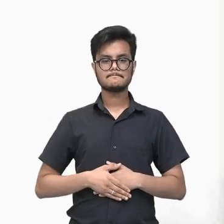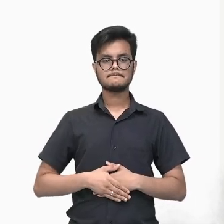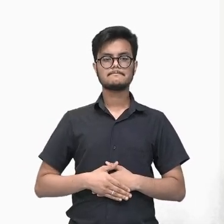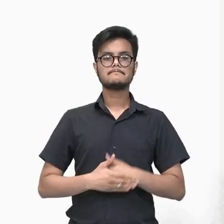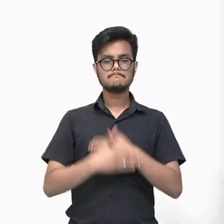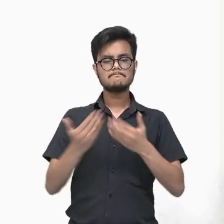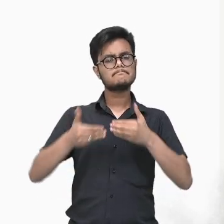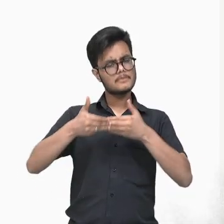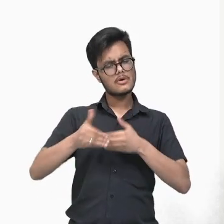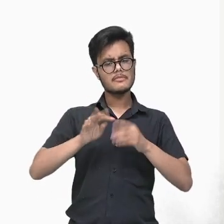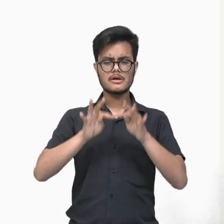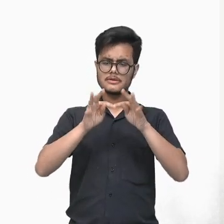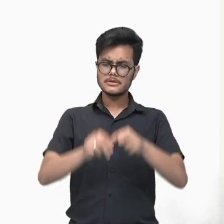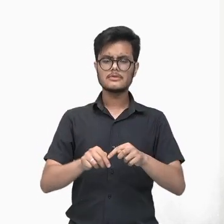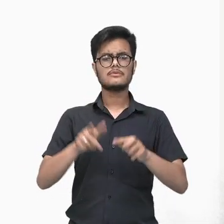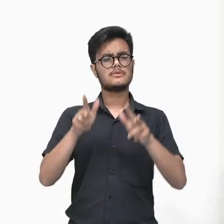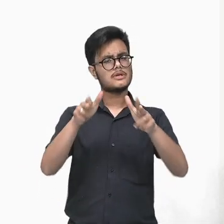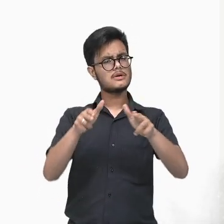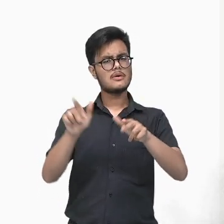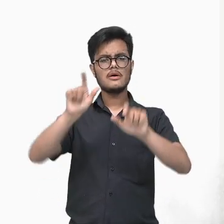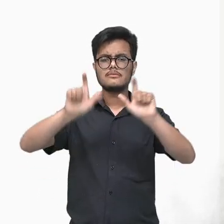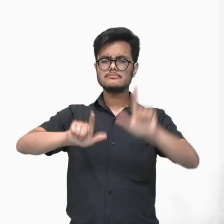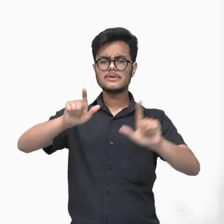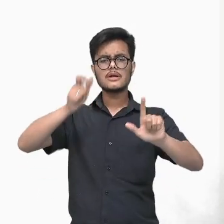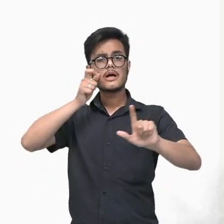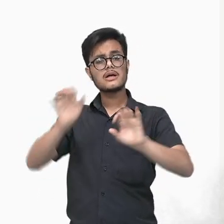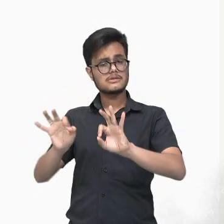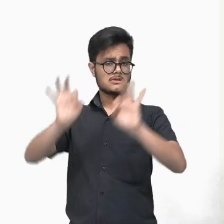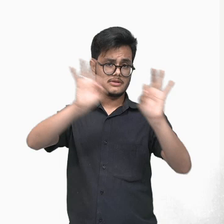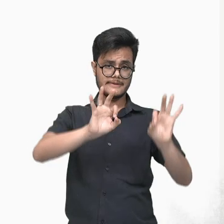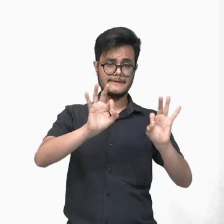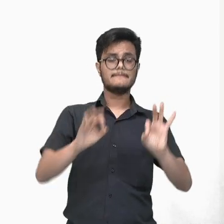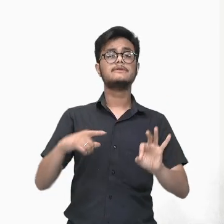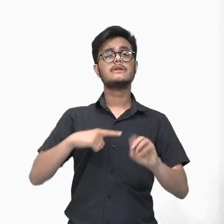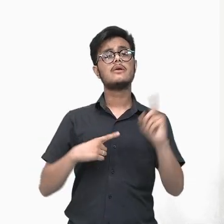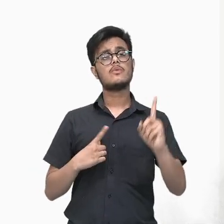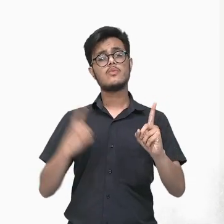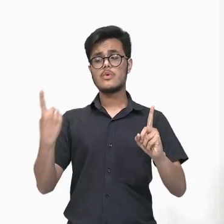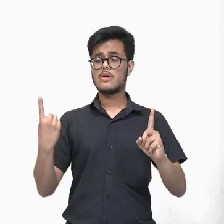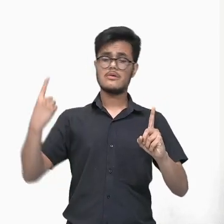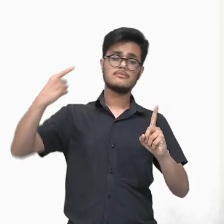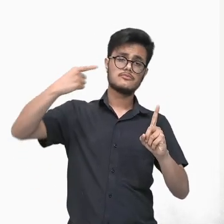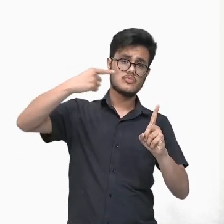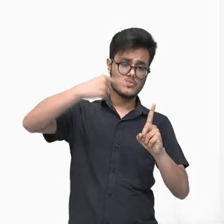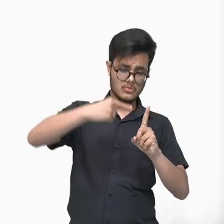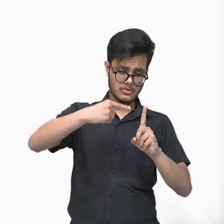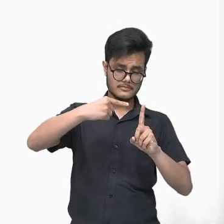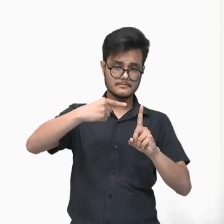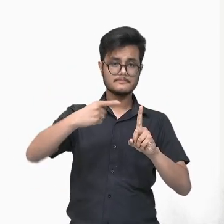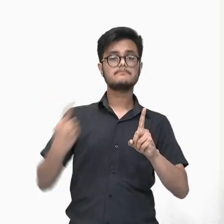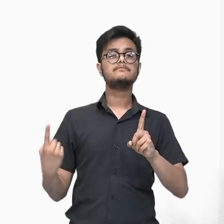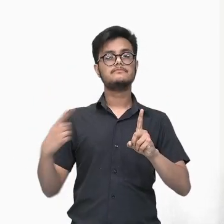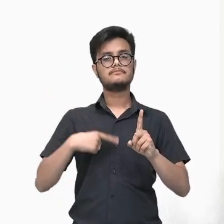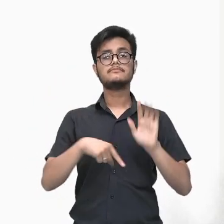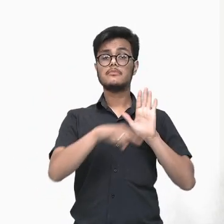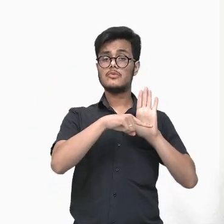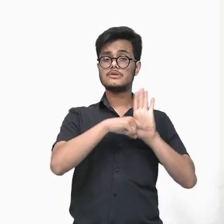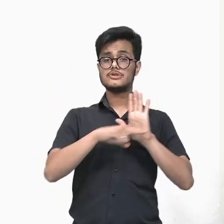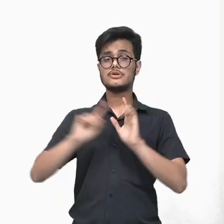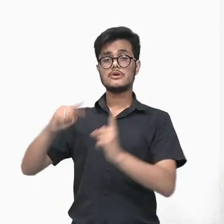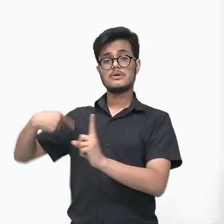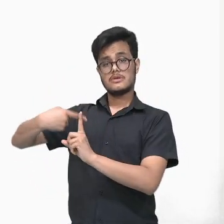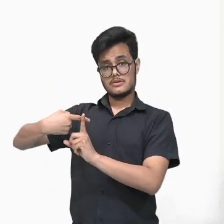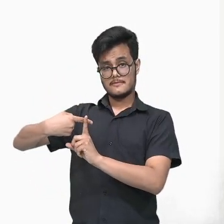Condições iniciais, 2 corpos condutores, um eletrizado, que é o indutor, e o outro neutro, o